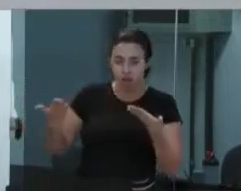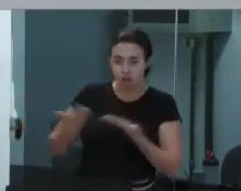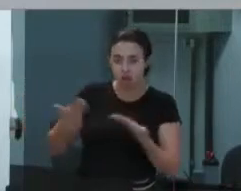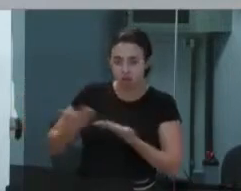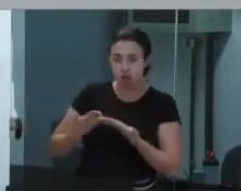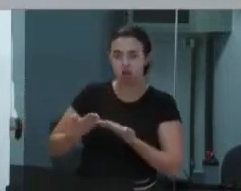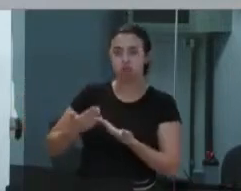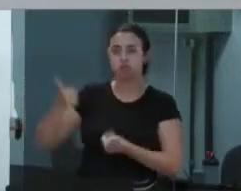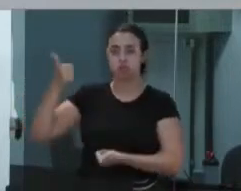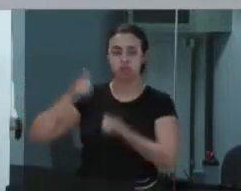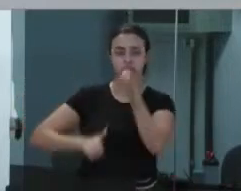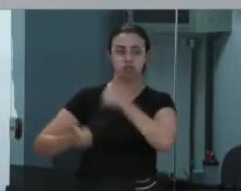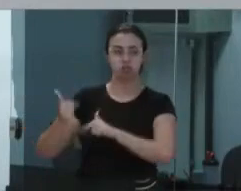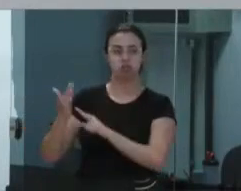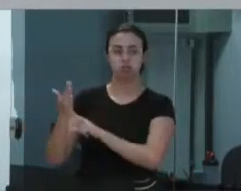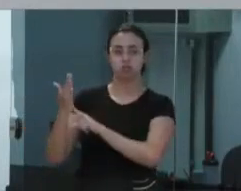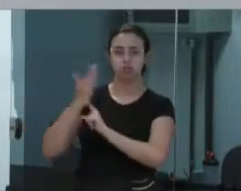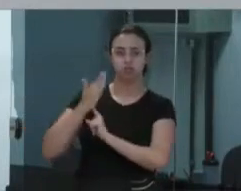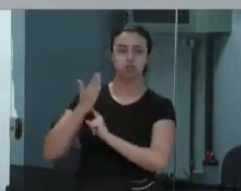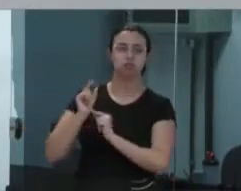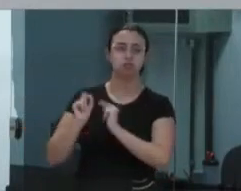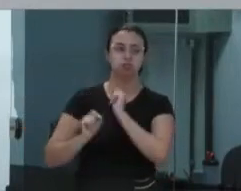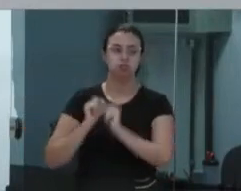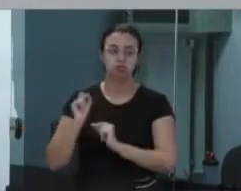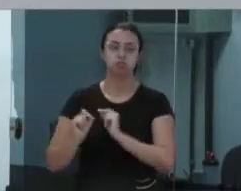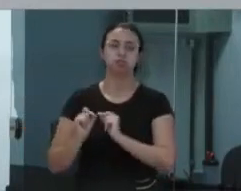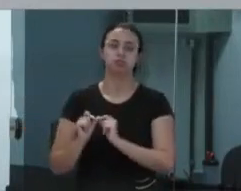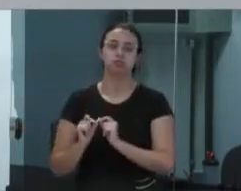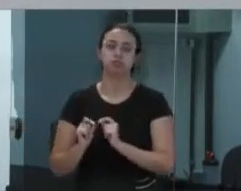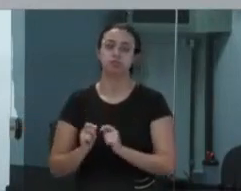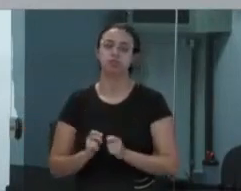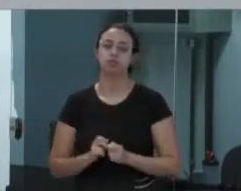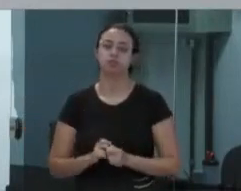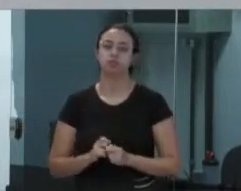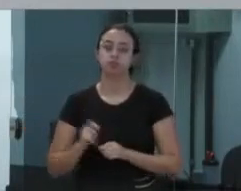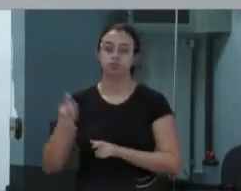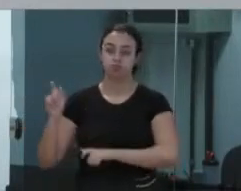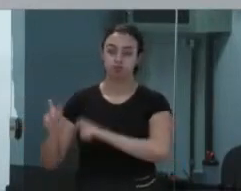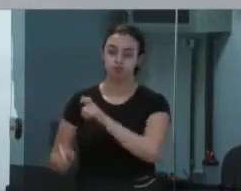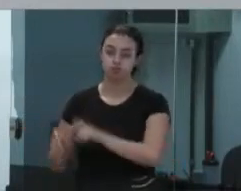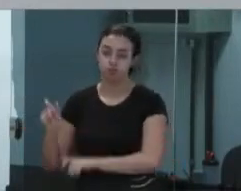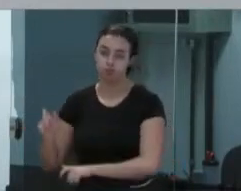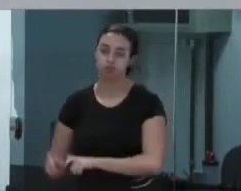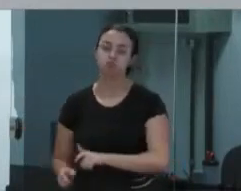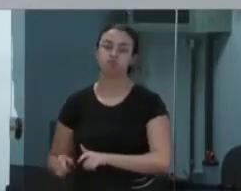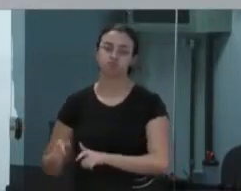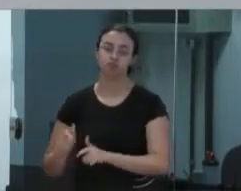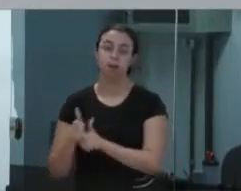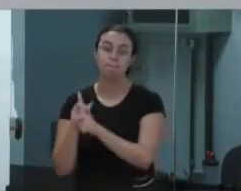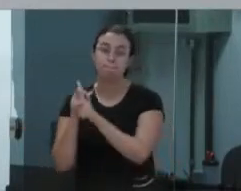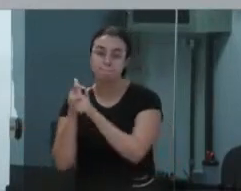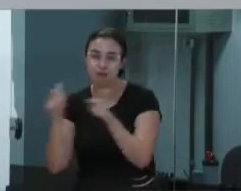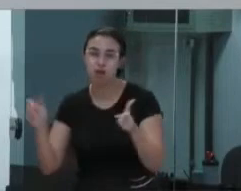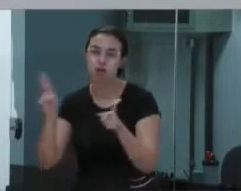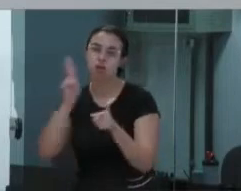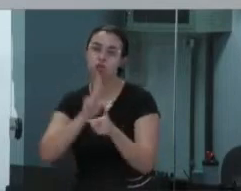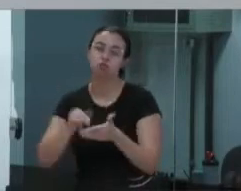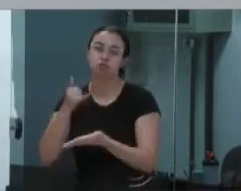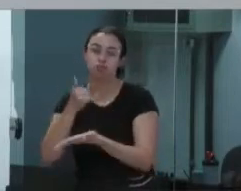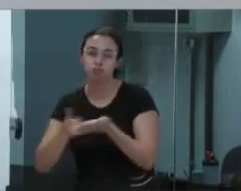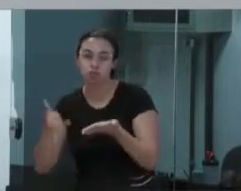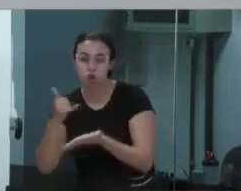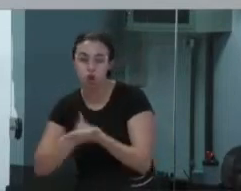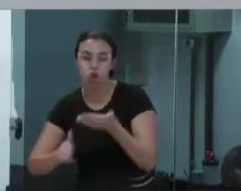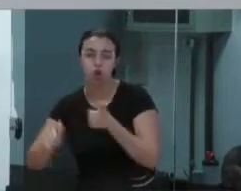esse diagnóstico nos trouxe, né, que preponderantemente essas pessoas são usuárias de droga, né, de álcool e outras